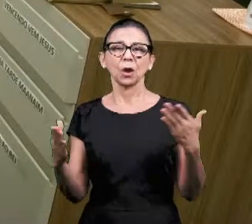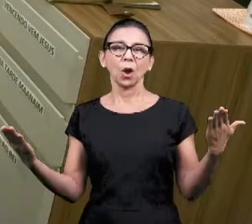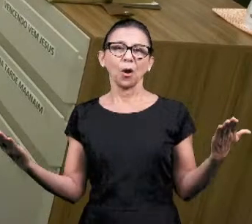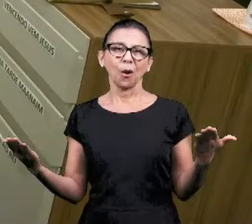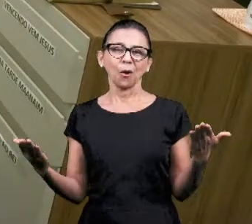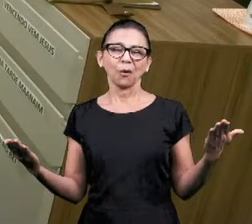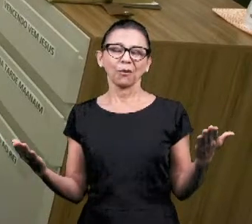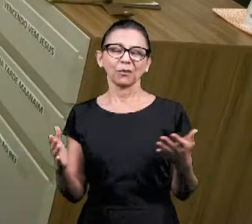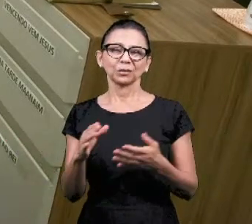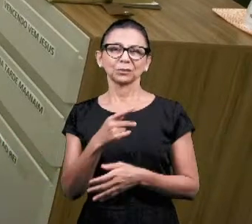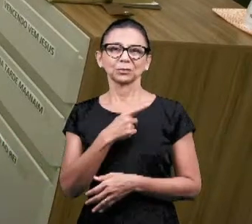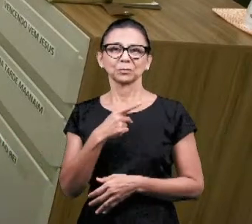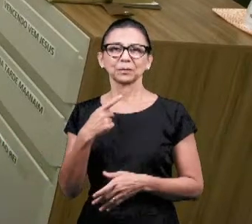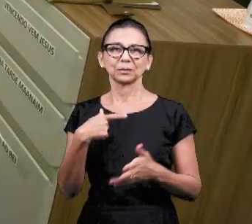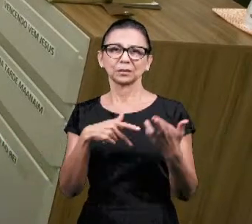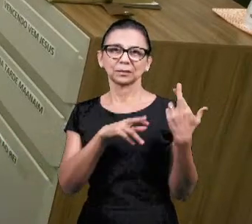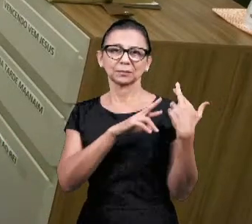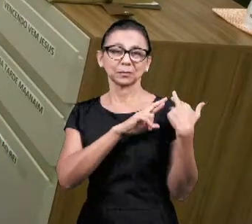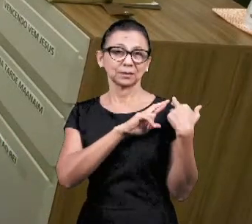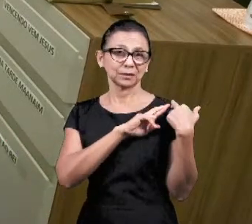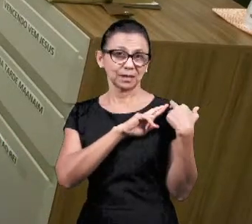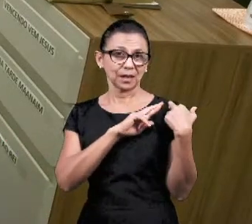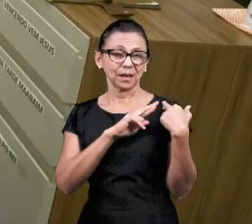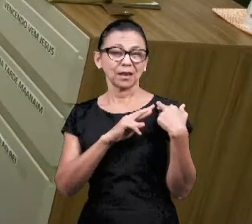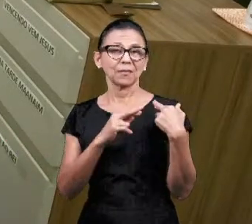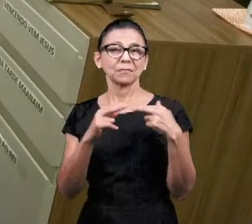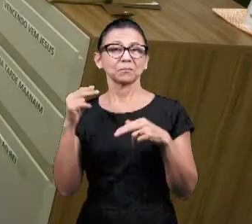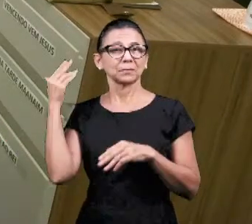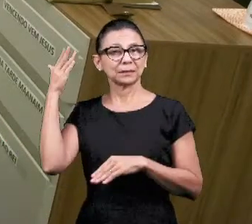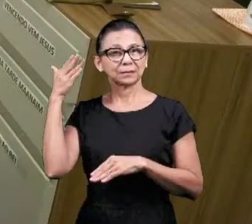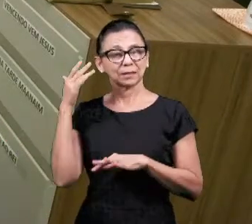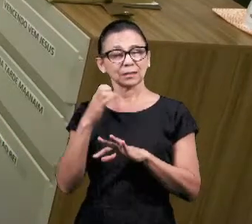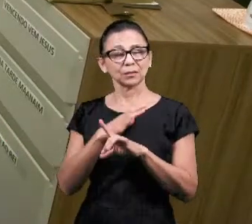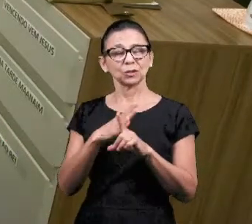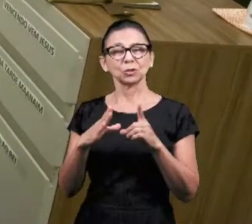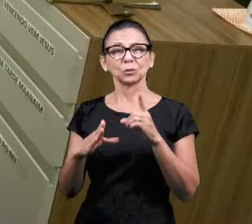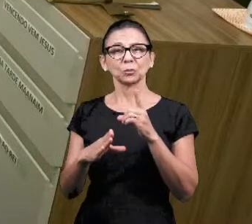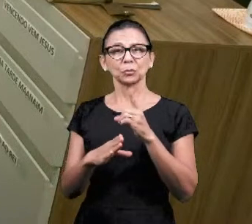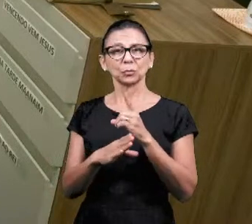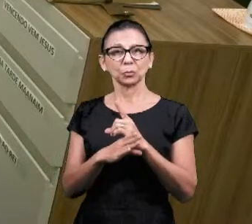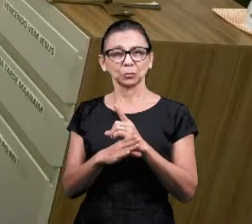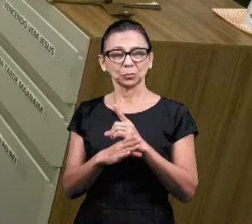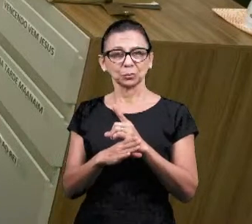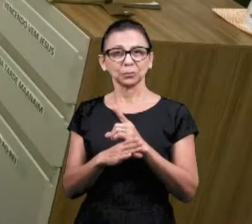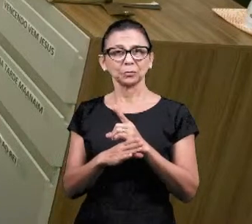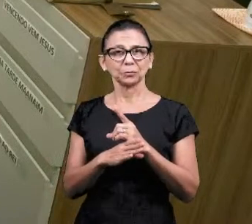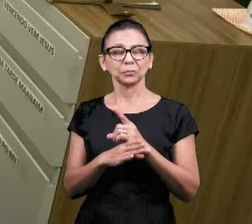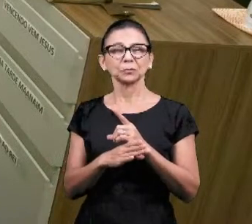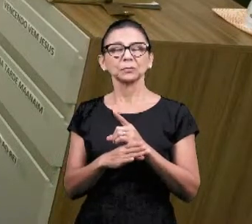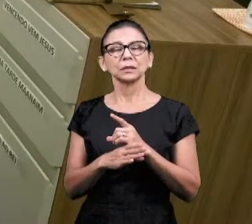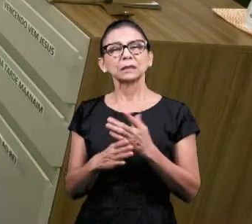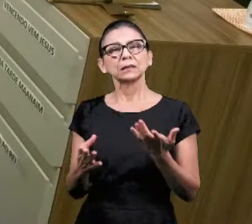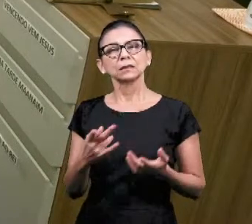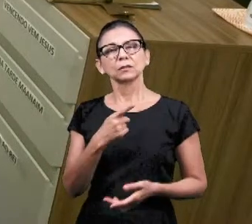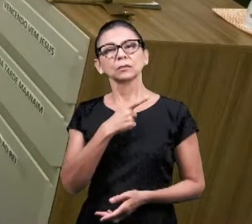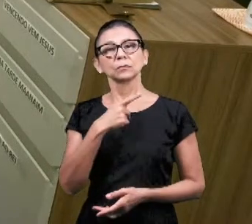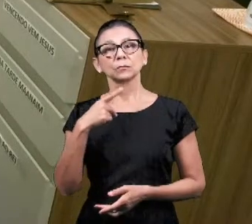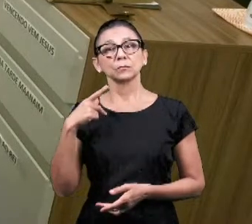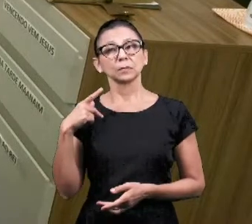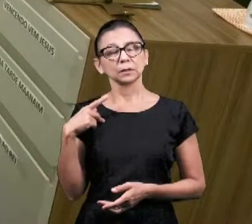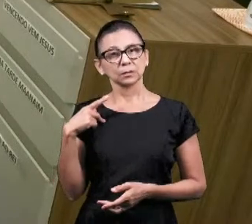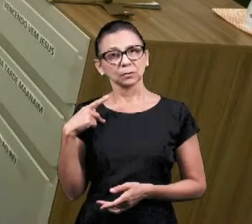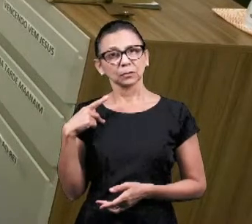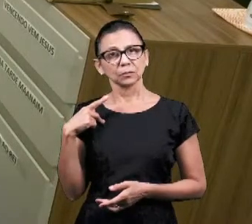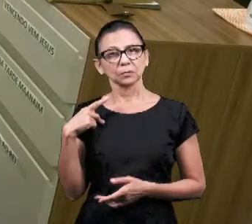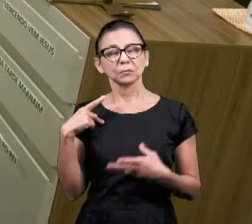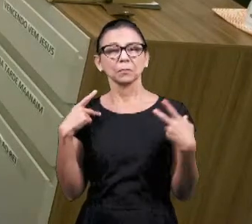aqui conosco, né? Como todos os dias, de segunda a domingo, temos o nosso pré-culto, onde o pastor que conduzirá o culto,